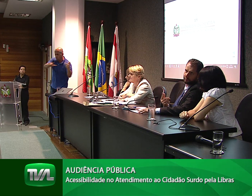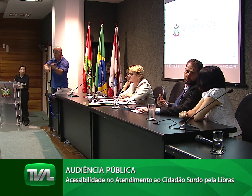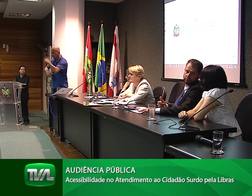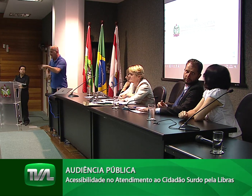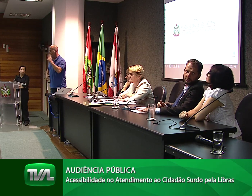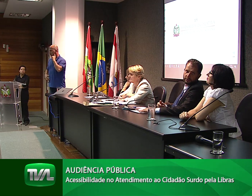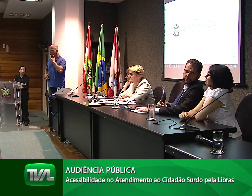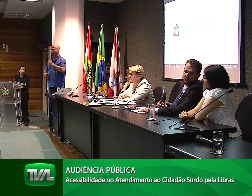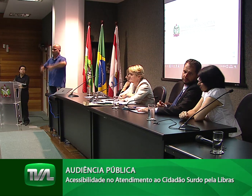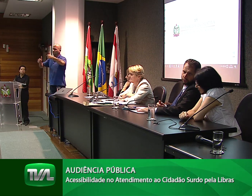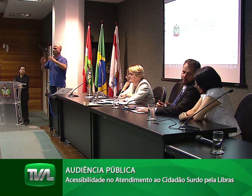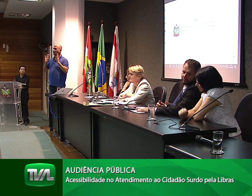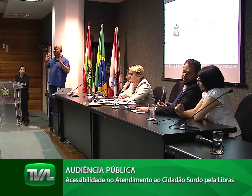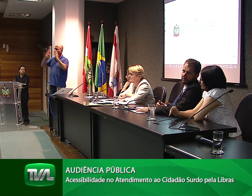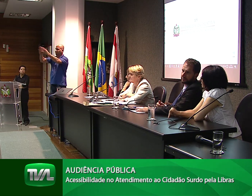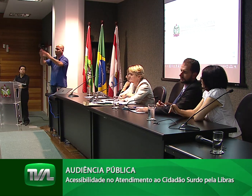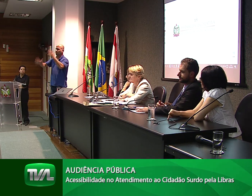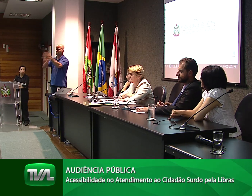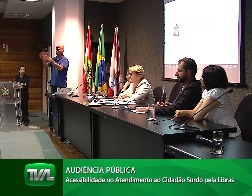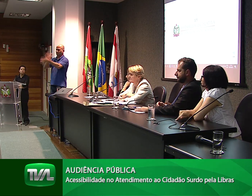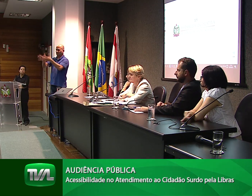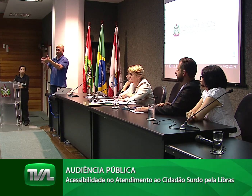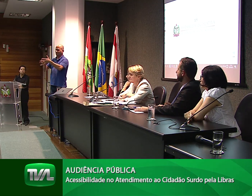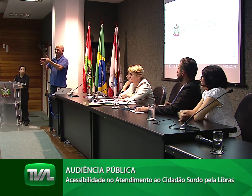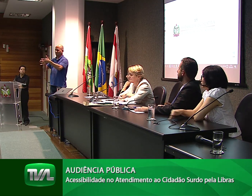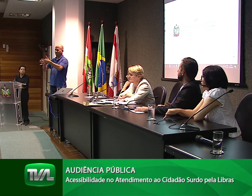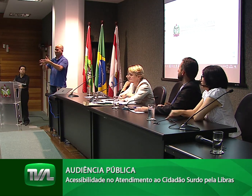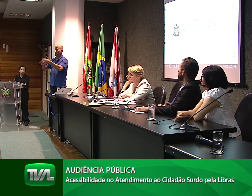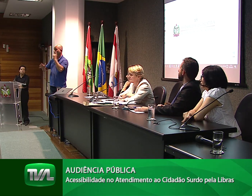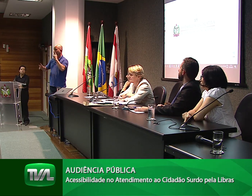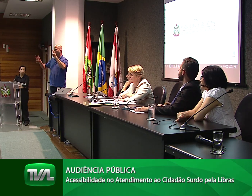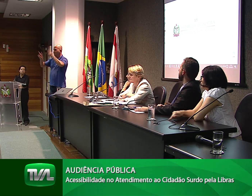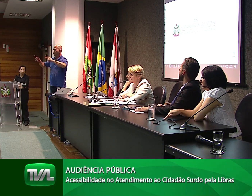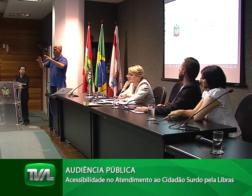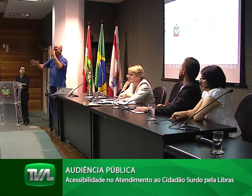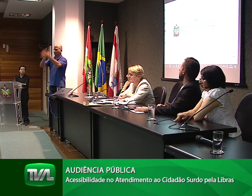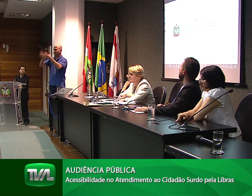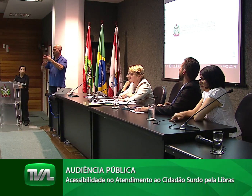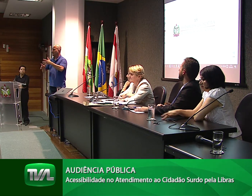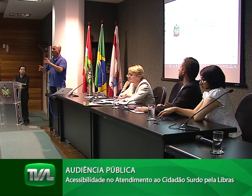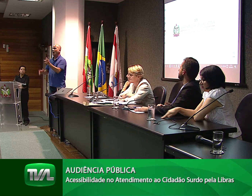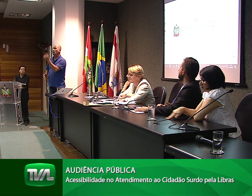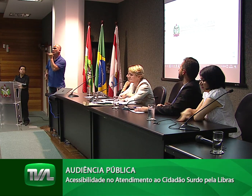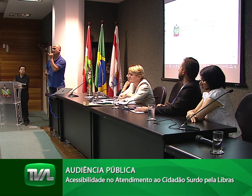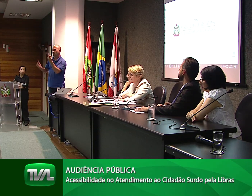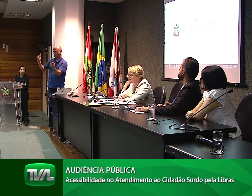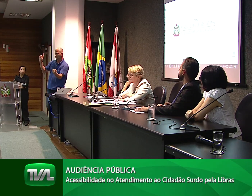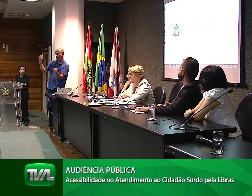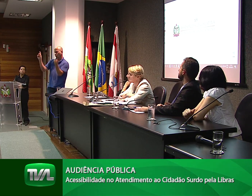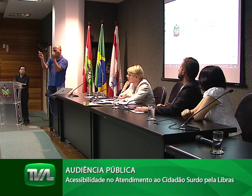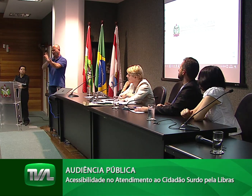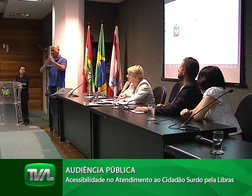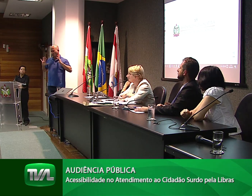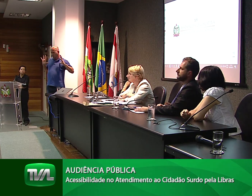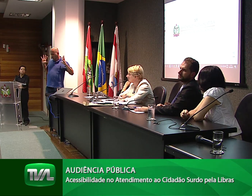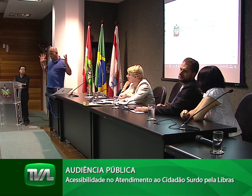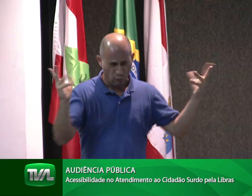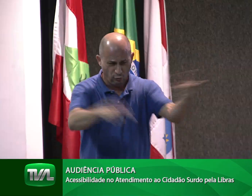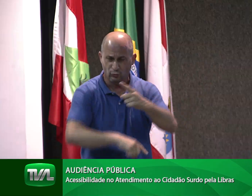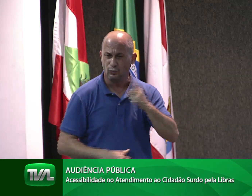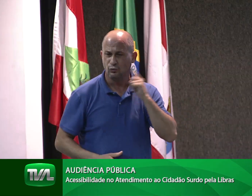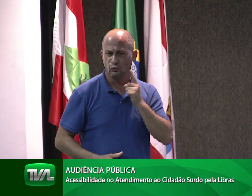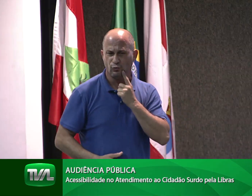ele precisa estar num ambiente onde tem outros surdos, para que ele tenha atenção e preste atenção na língua de sinais. O surdo é visual. Agora,